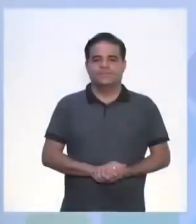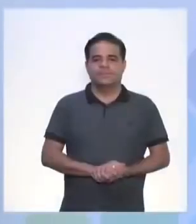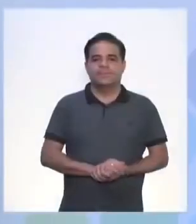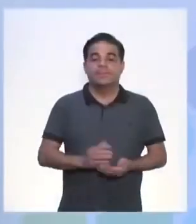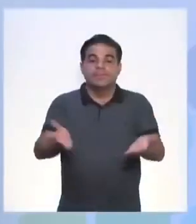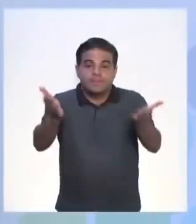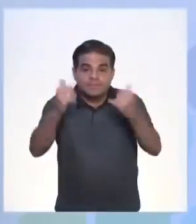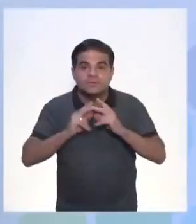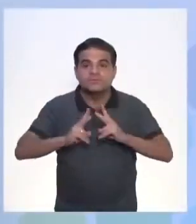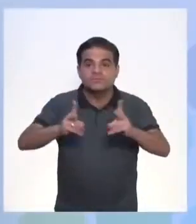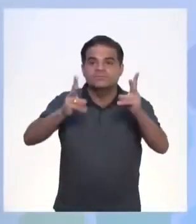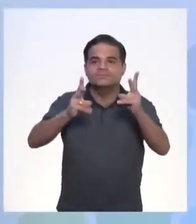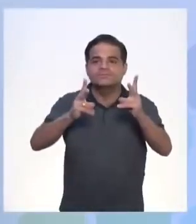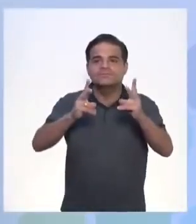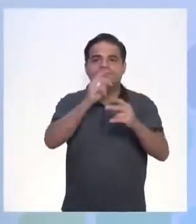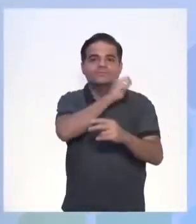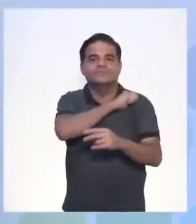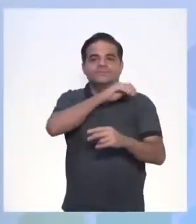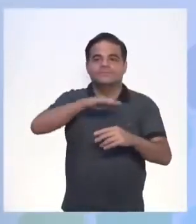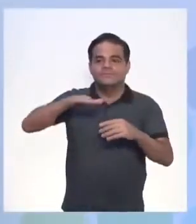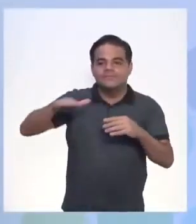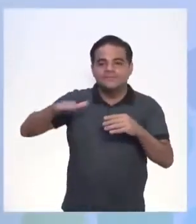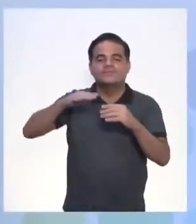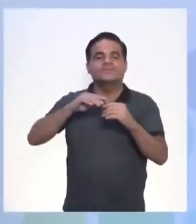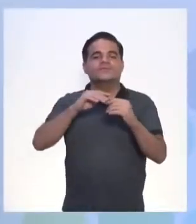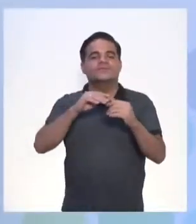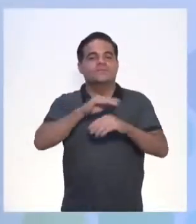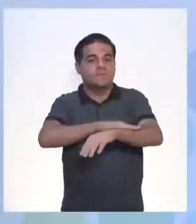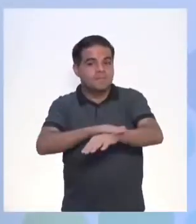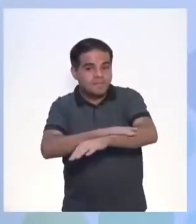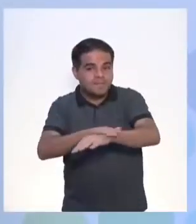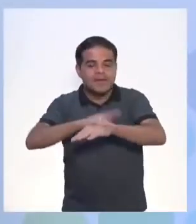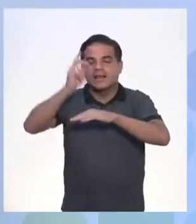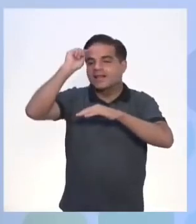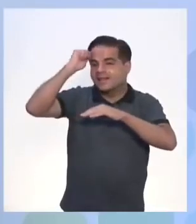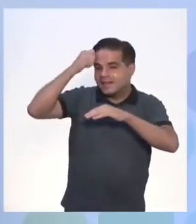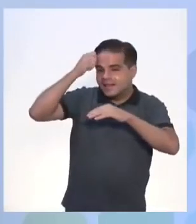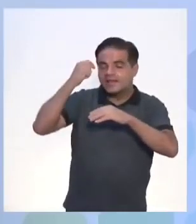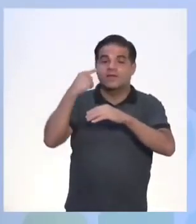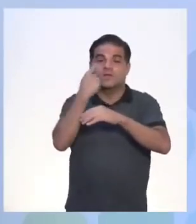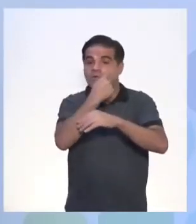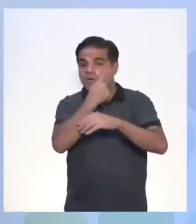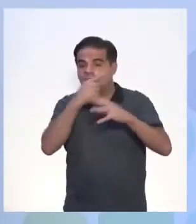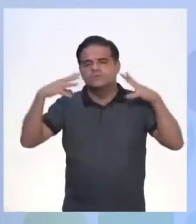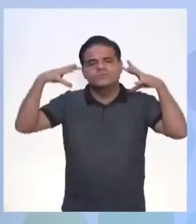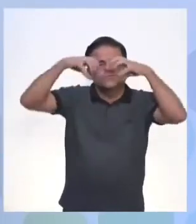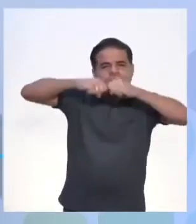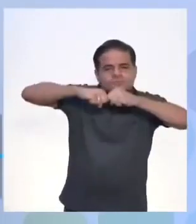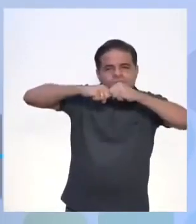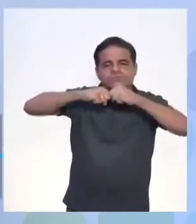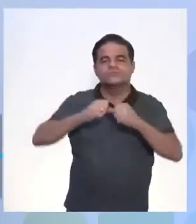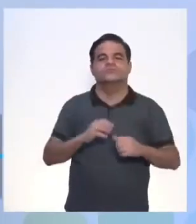Vamos lá, então. O aluno Tiago disse pele negra, olhos escuros,